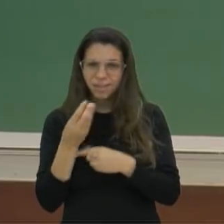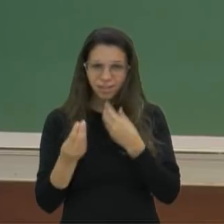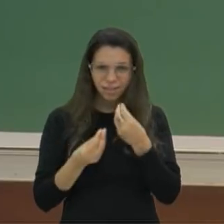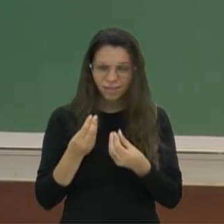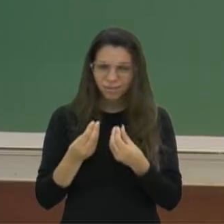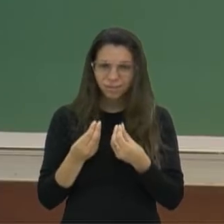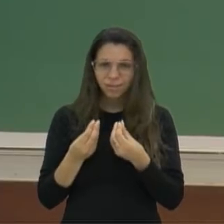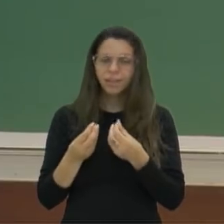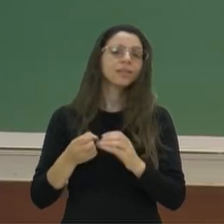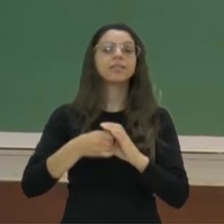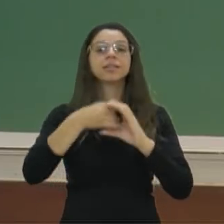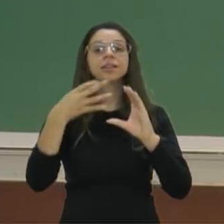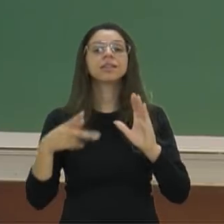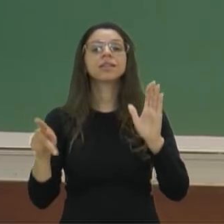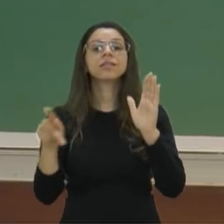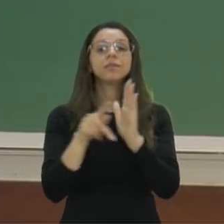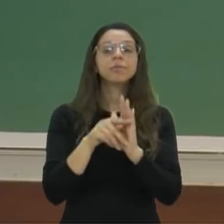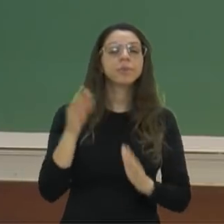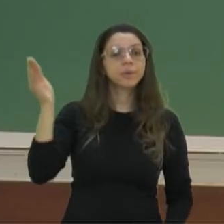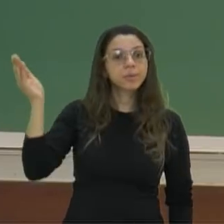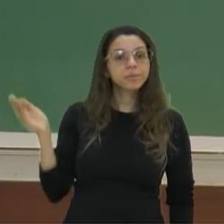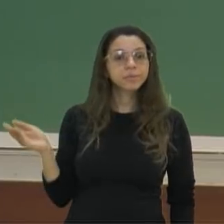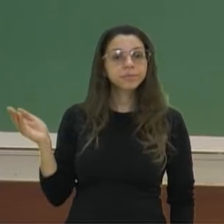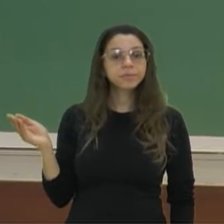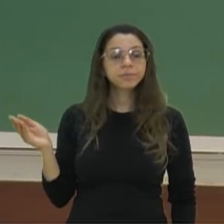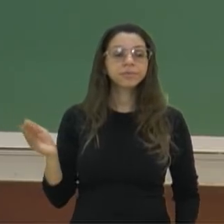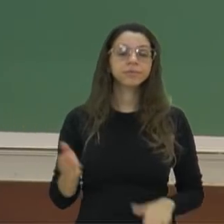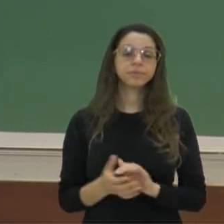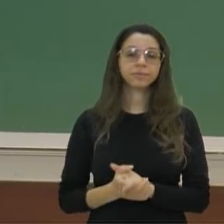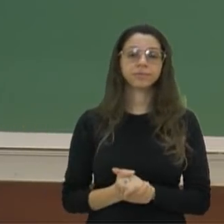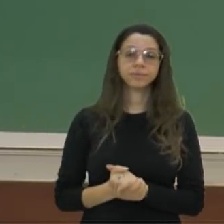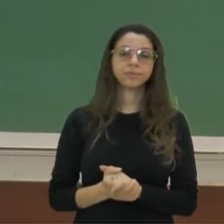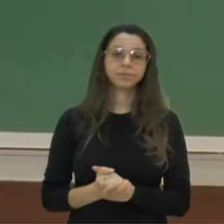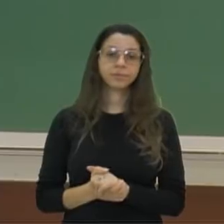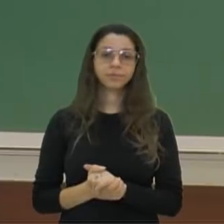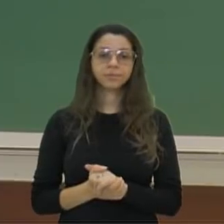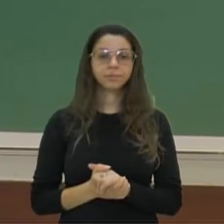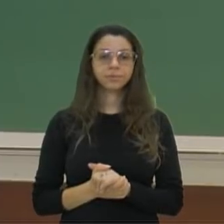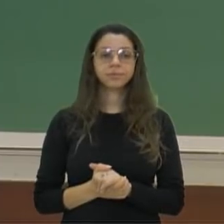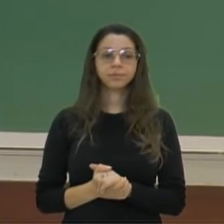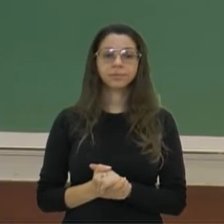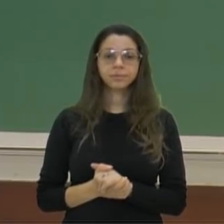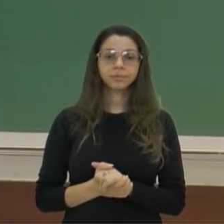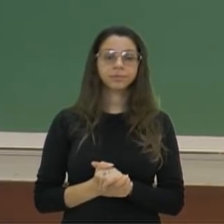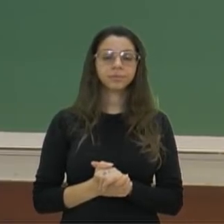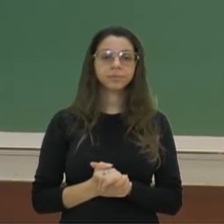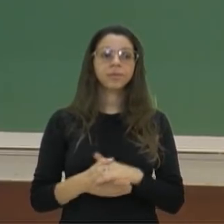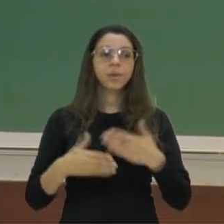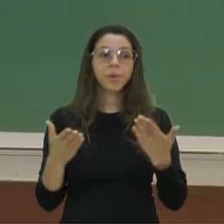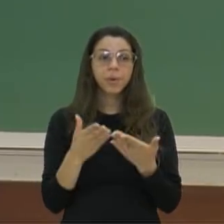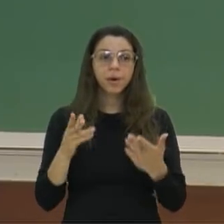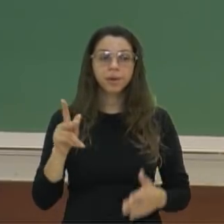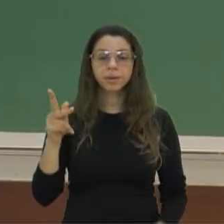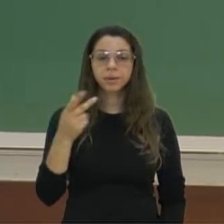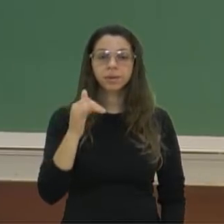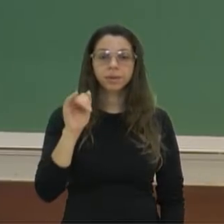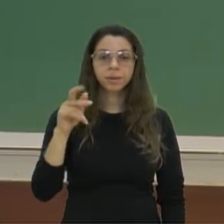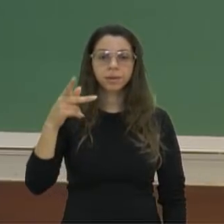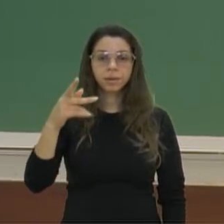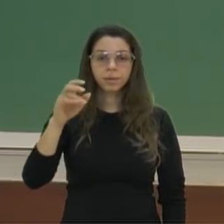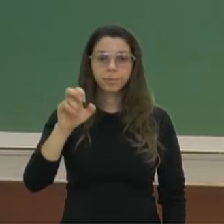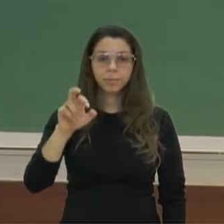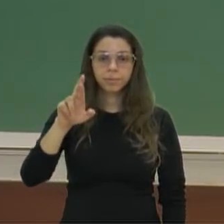mais sobre as características de algo que você tem? Vamos para a próxima? Então, vamos falar agora da hipermetropia, que é